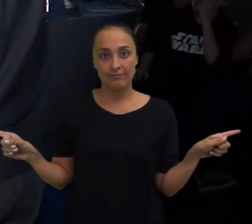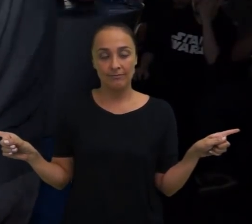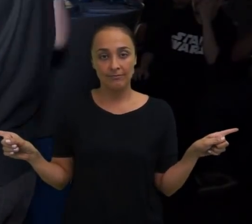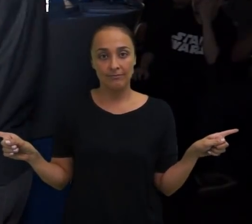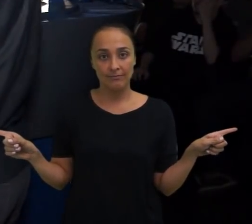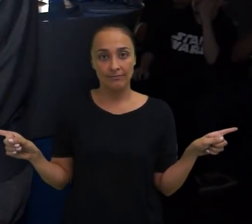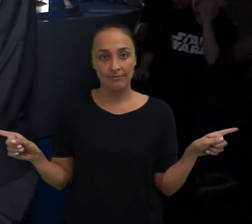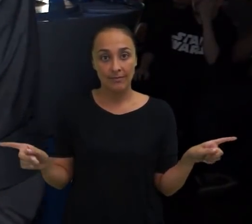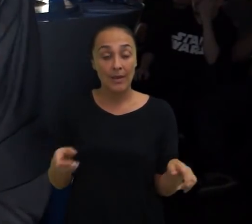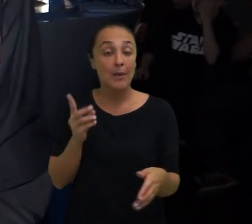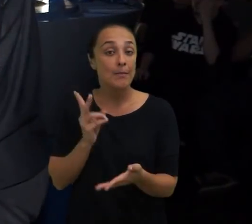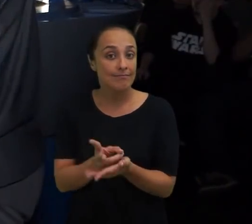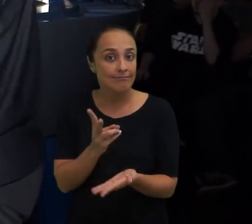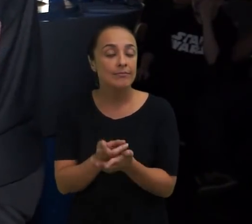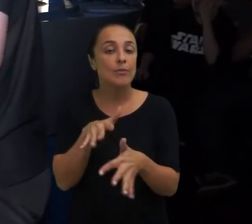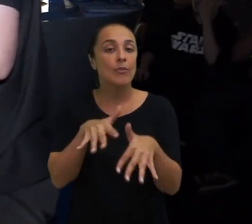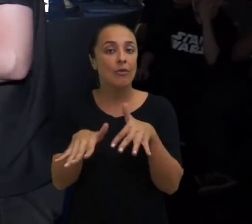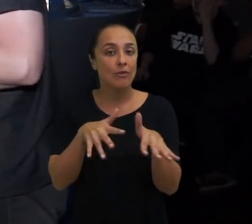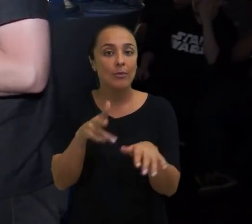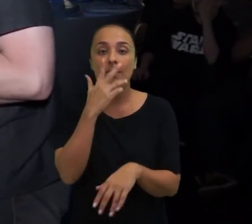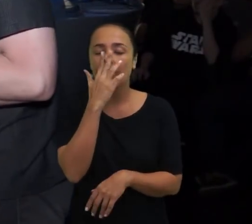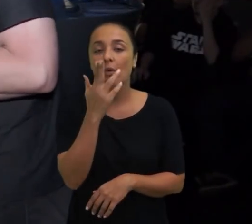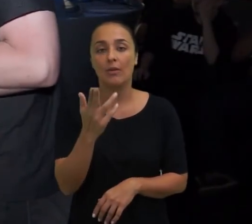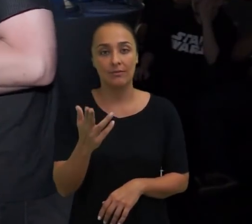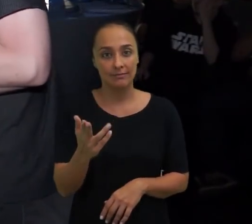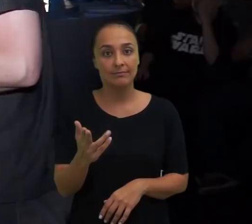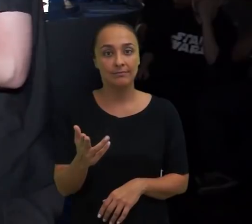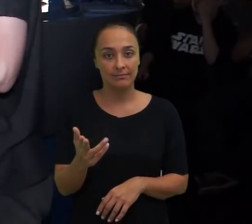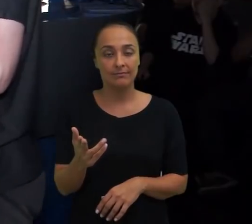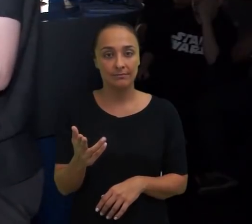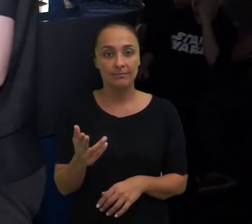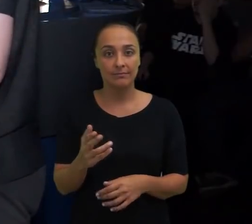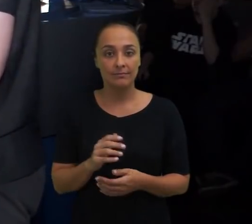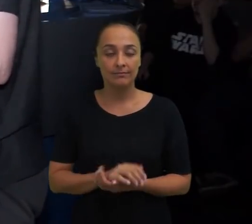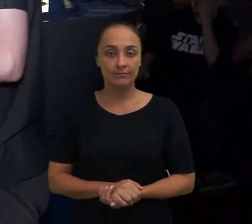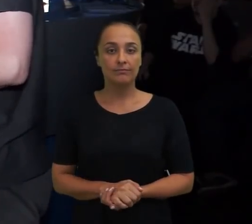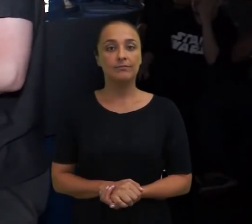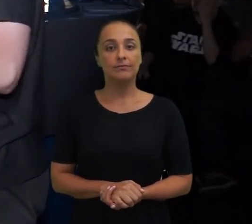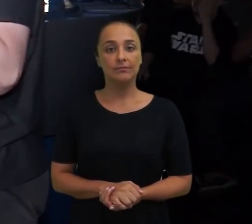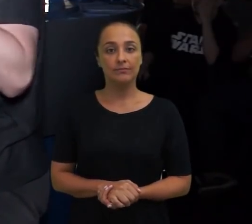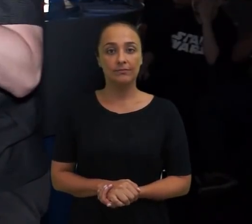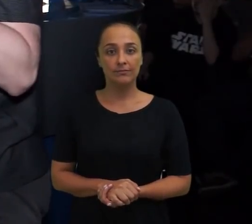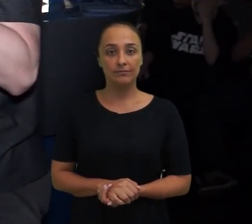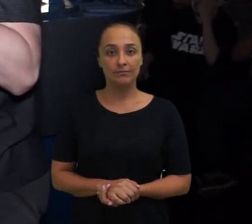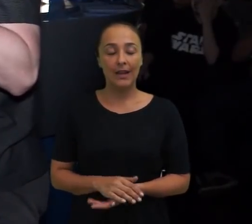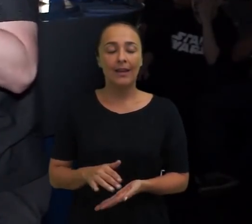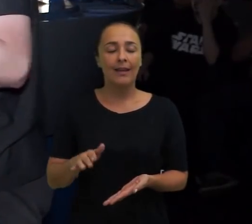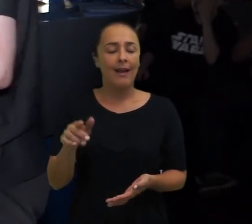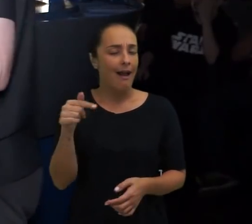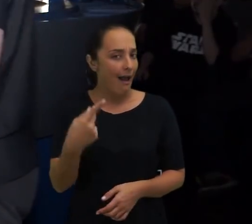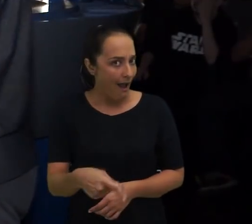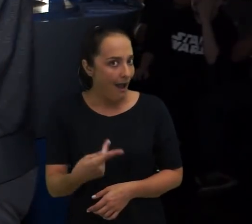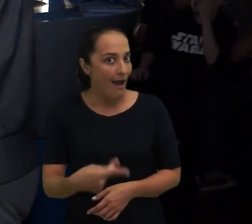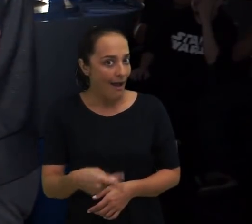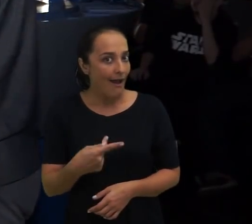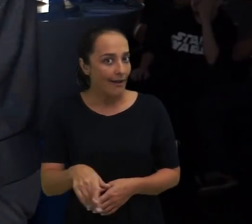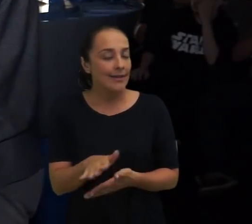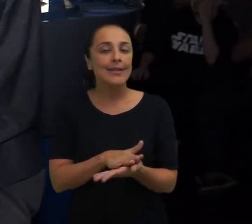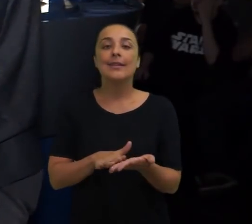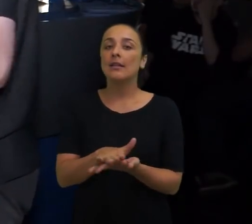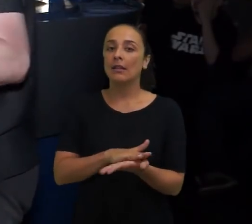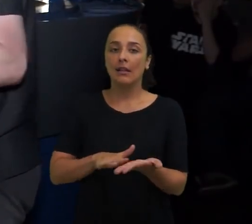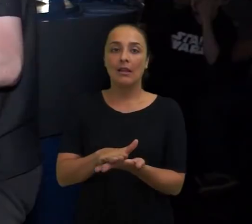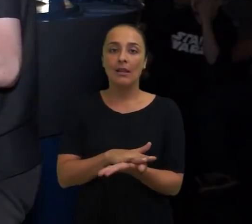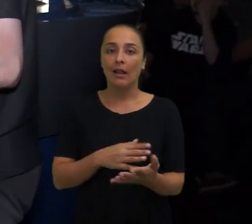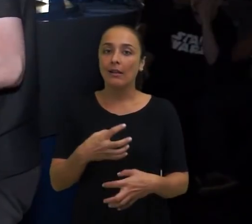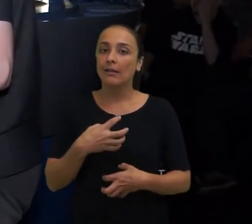esse material é super denso para níveis astronômicos, mas mesmo assim ele é menos denso do que o melhor vácuo que a gente